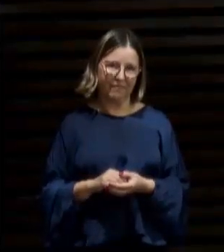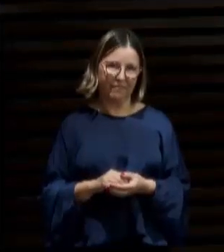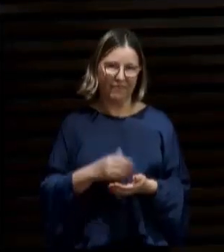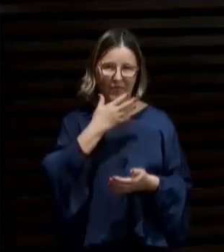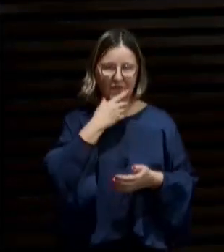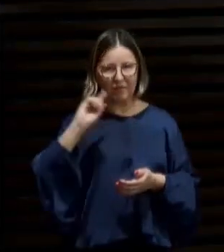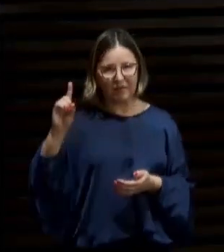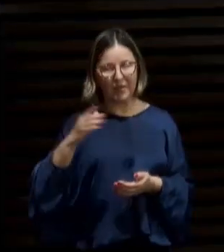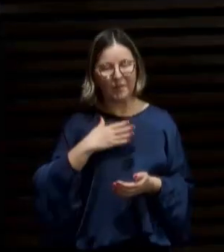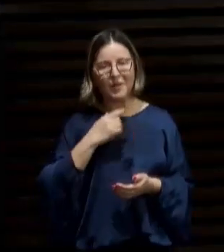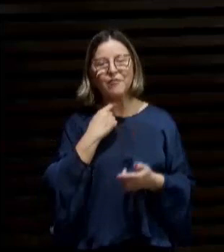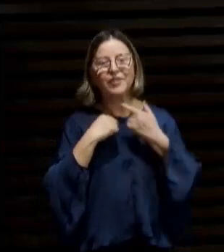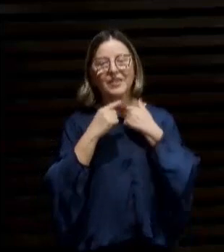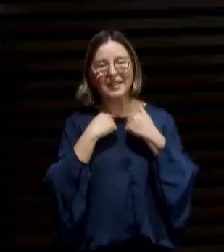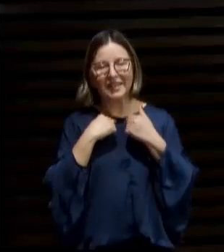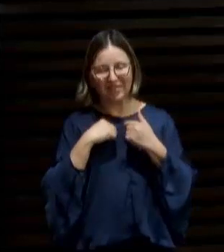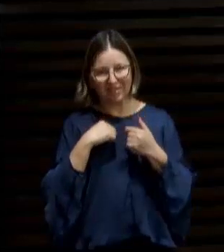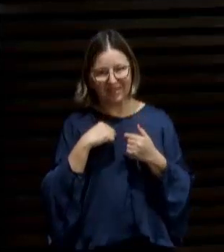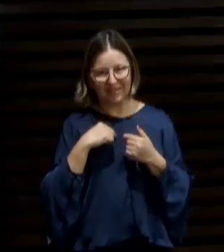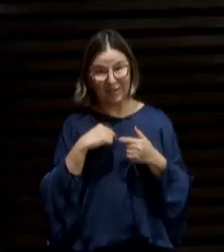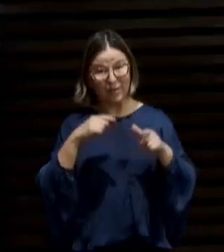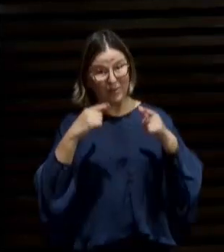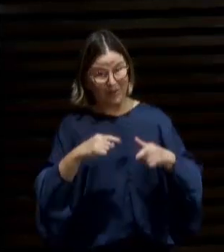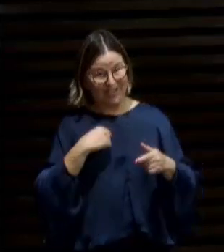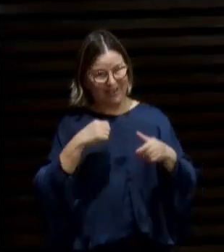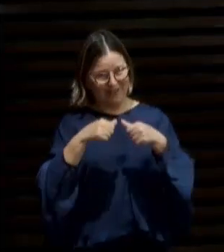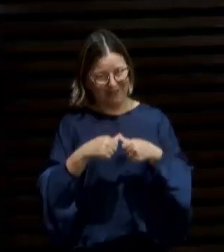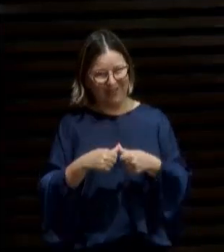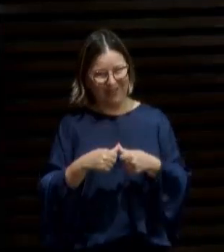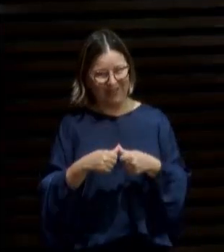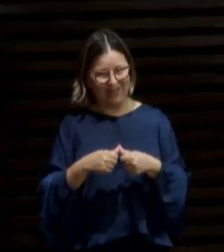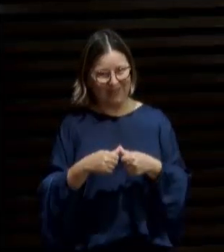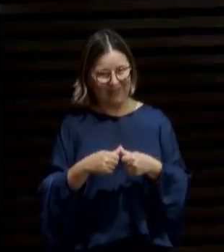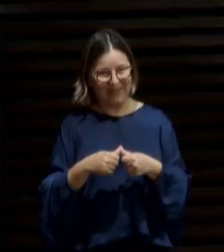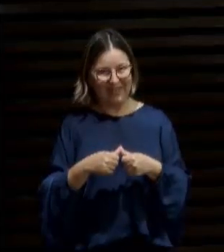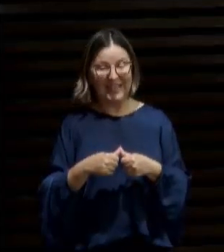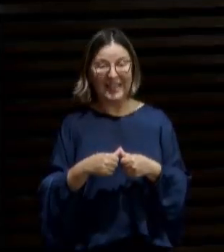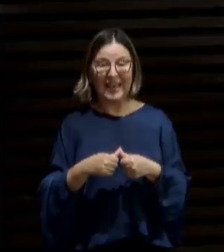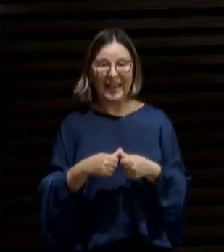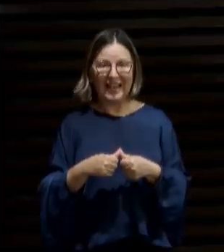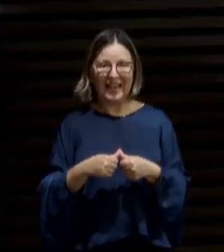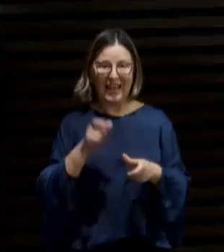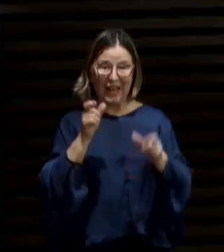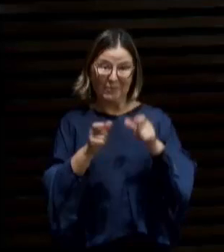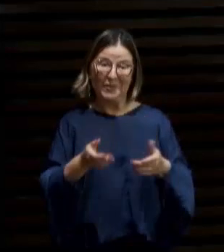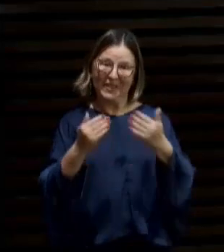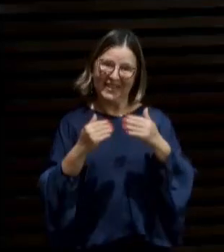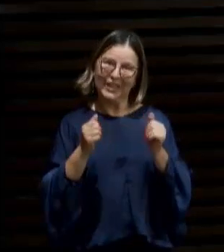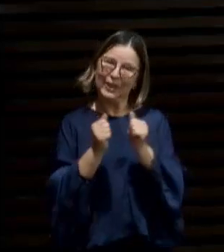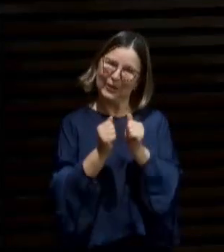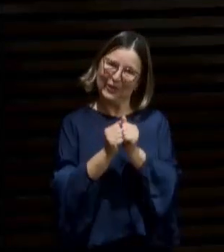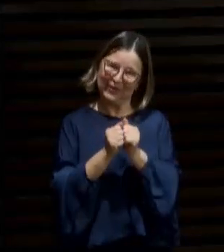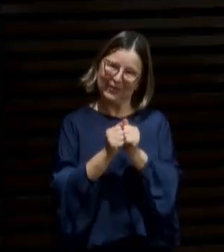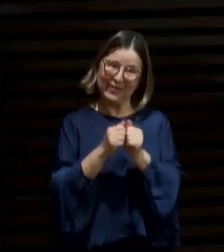Pai, a minha vontade é que onde eu estou, estejam também comigo os que me deste, para que vejam